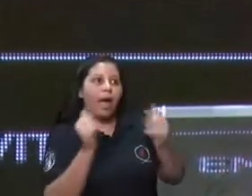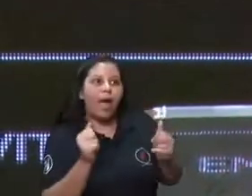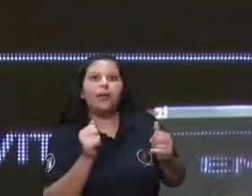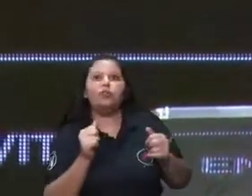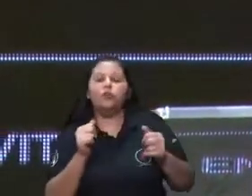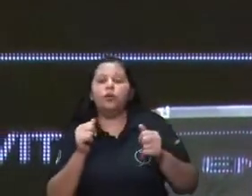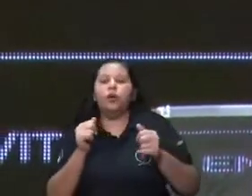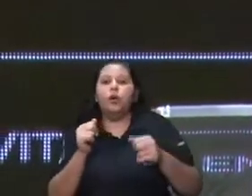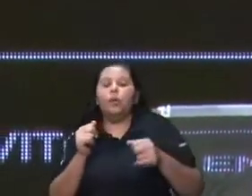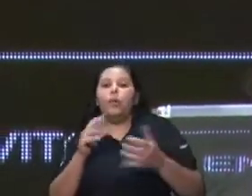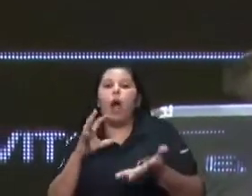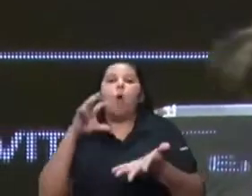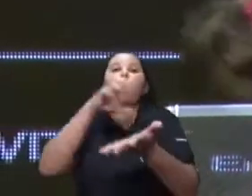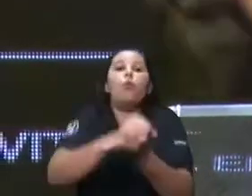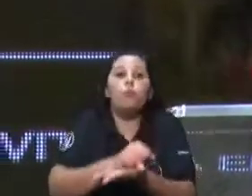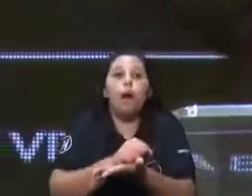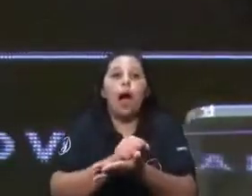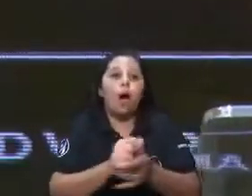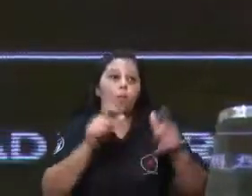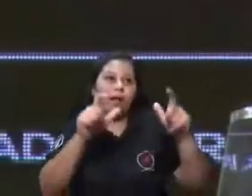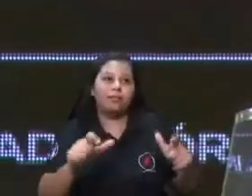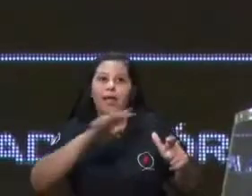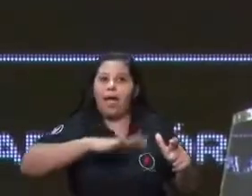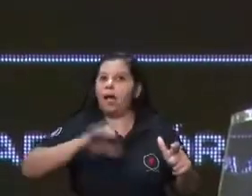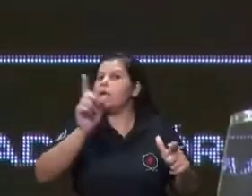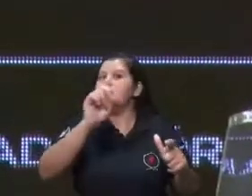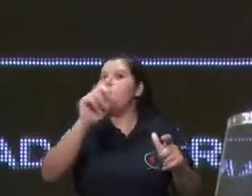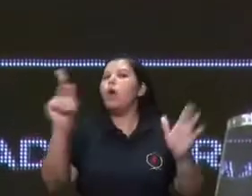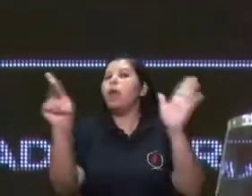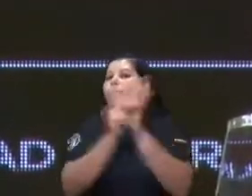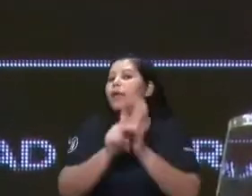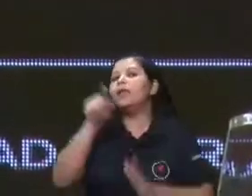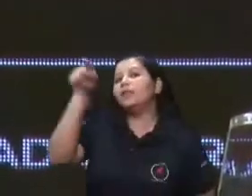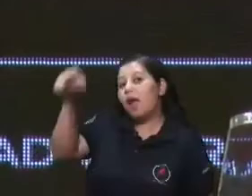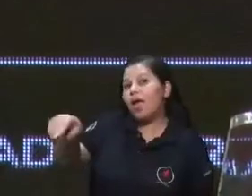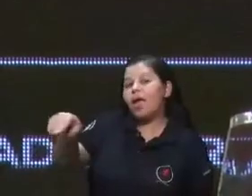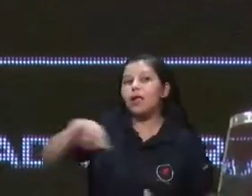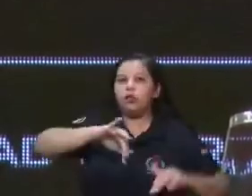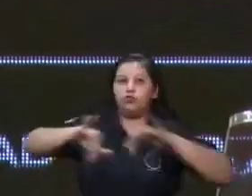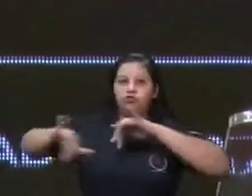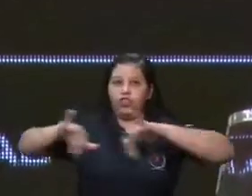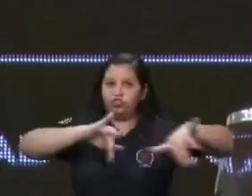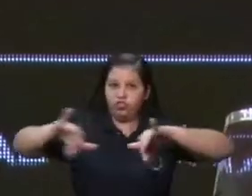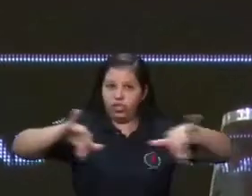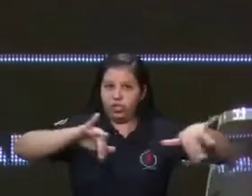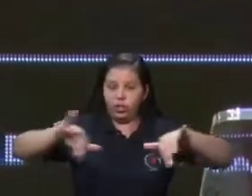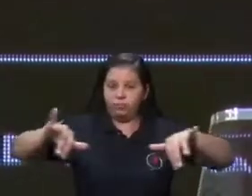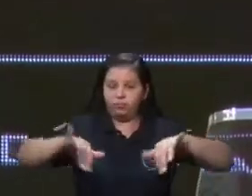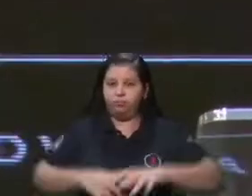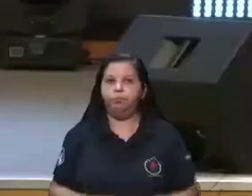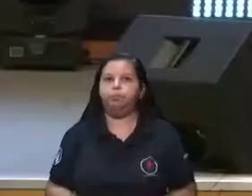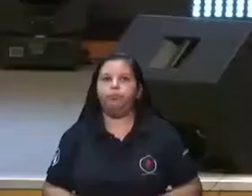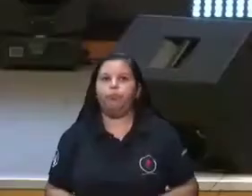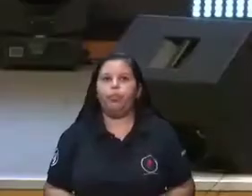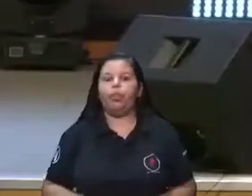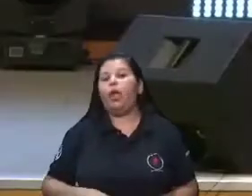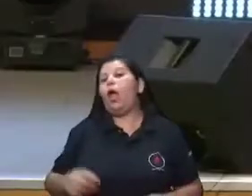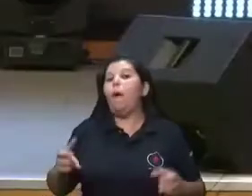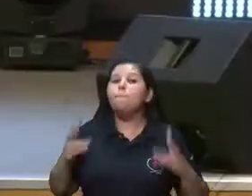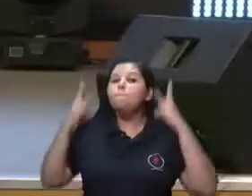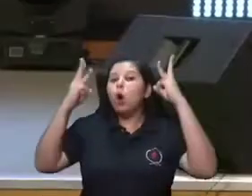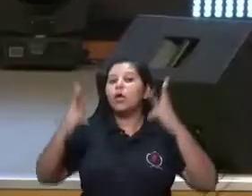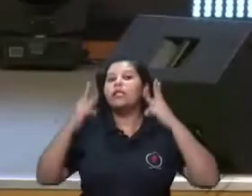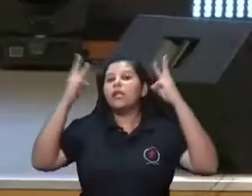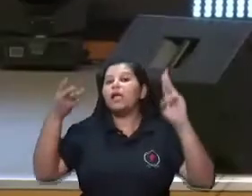a princípio não era a expansão territorial que estava sendo dividida. Ele propõe